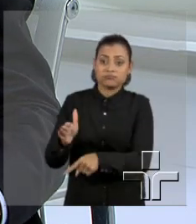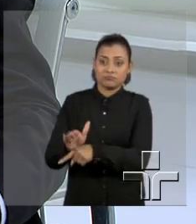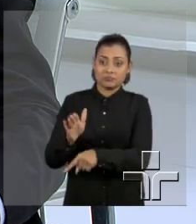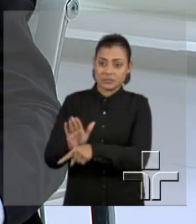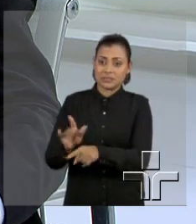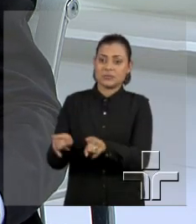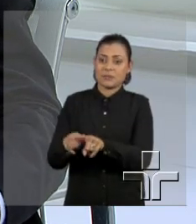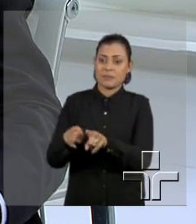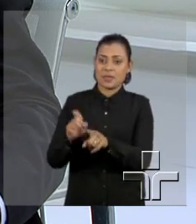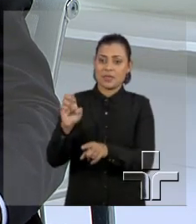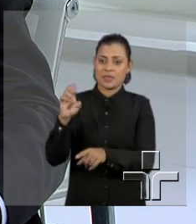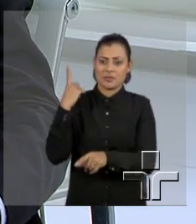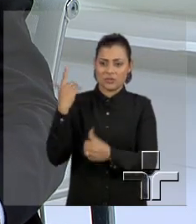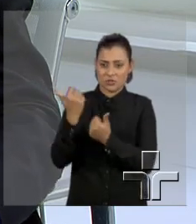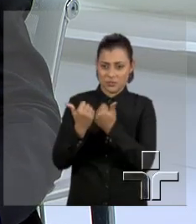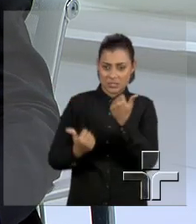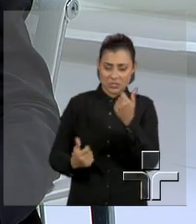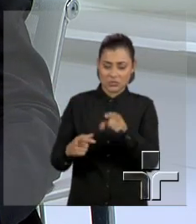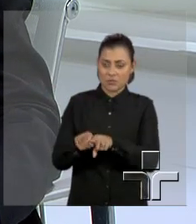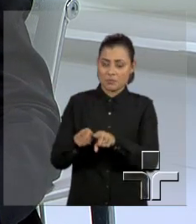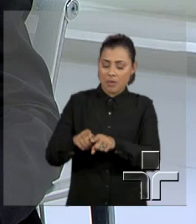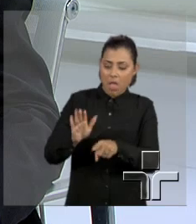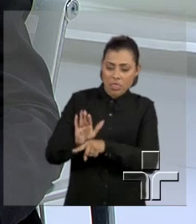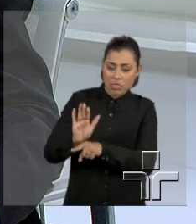antigo ministro, não é?